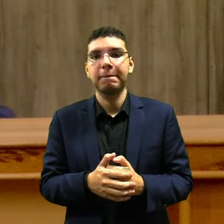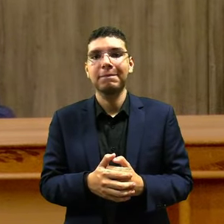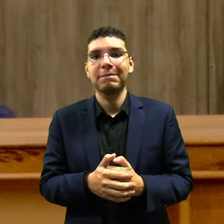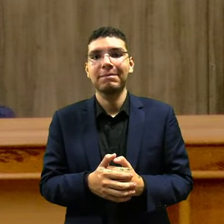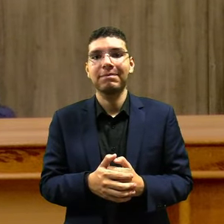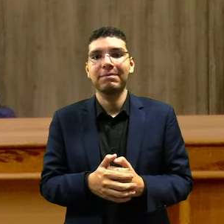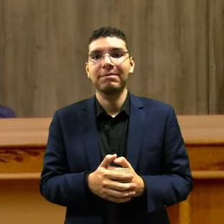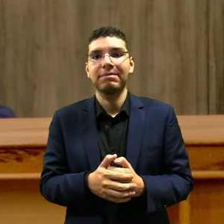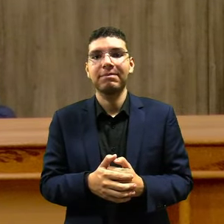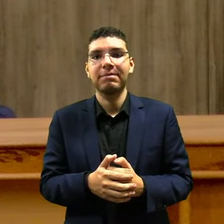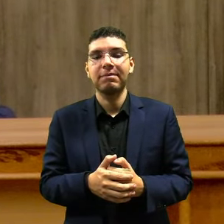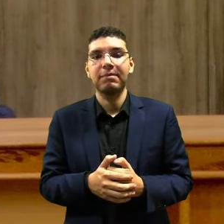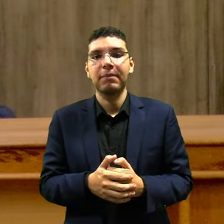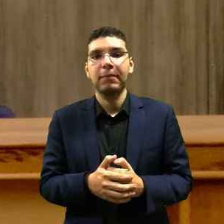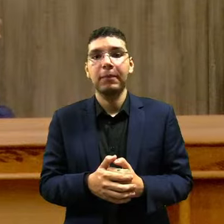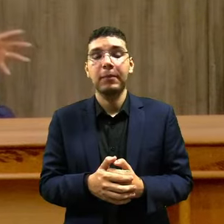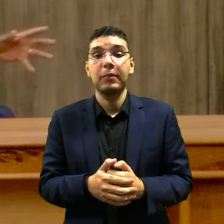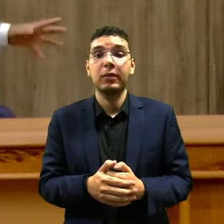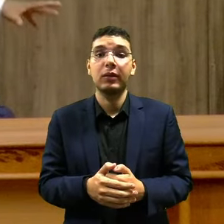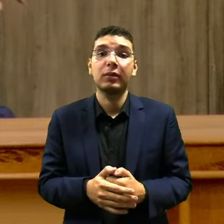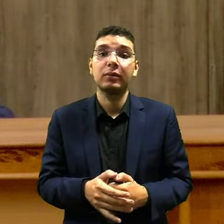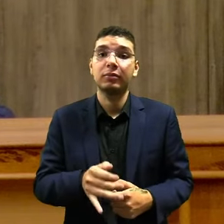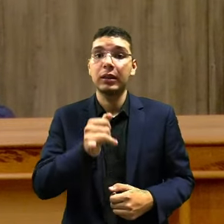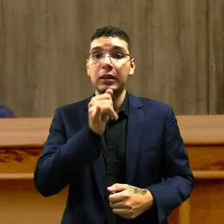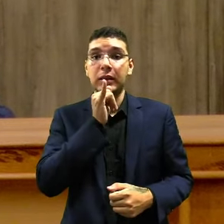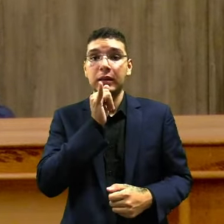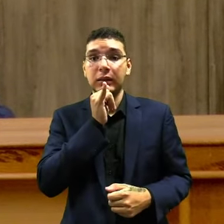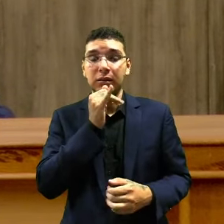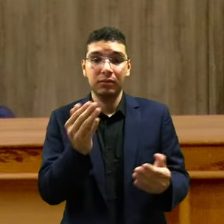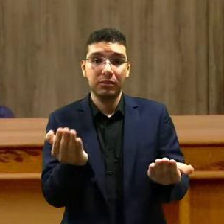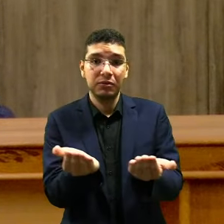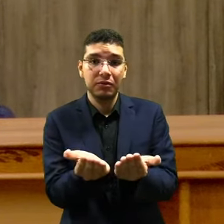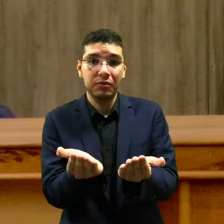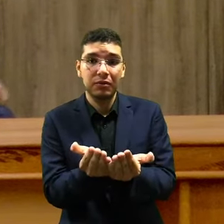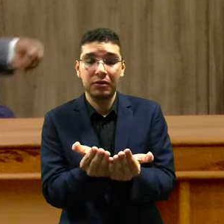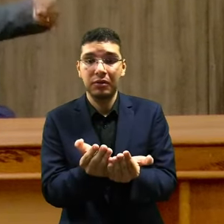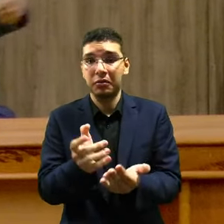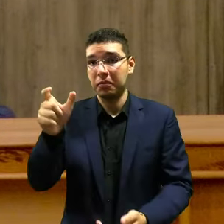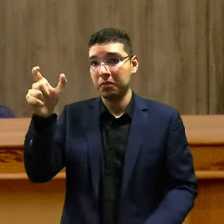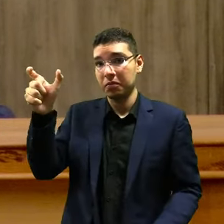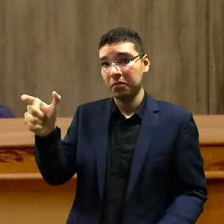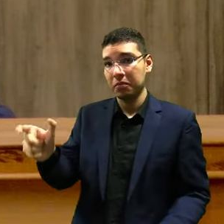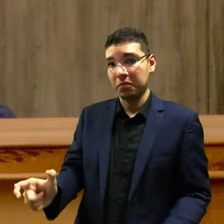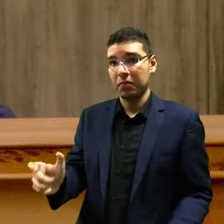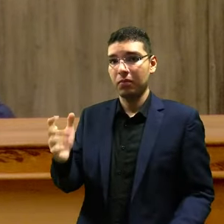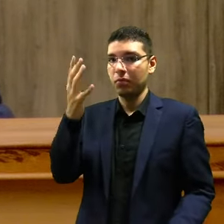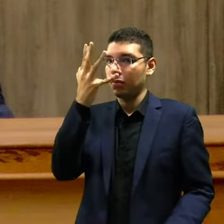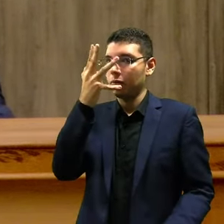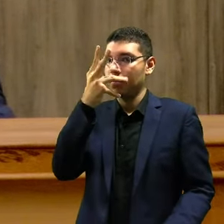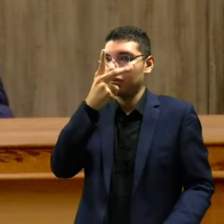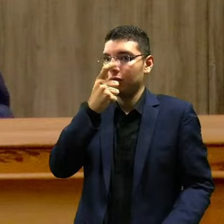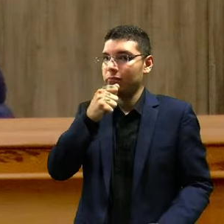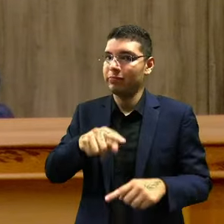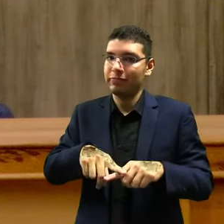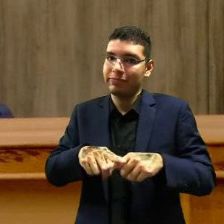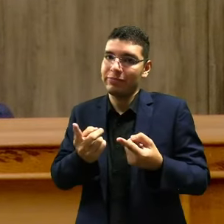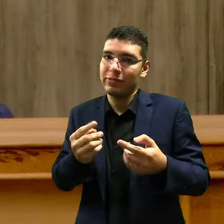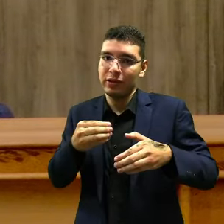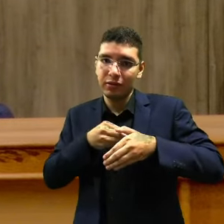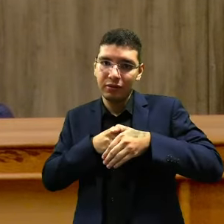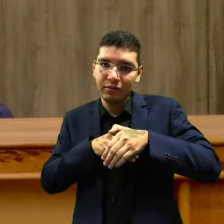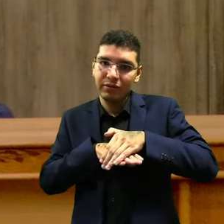embaixo porque tem crente que é só uma florona bonita por fora mas lá embaixo não tem porque o que que